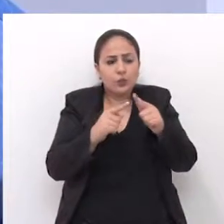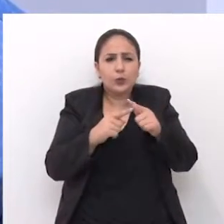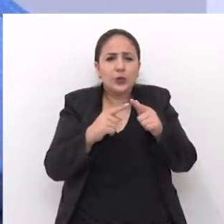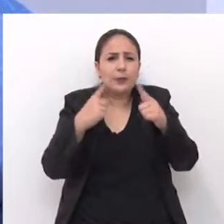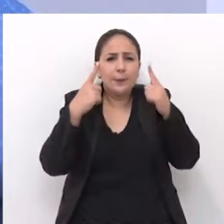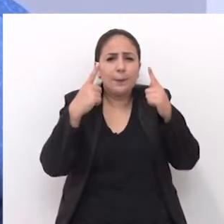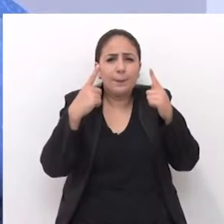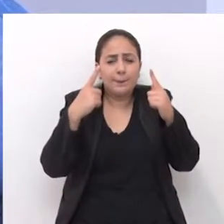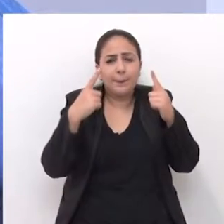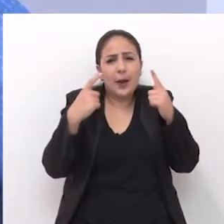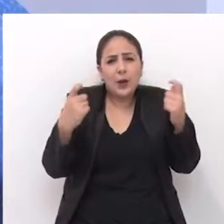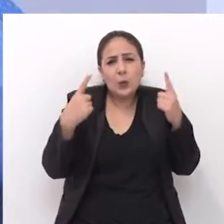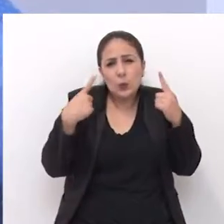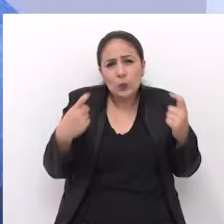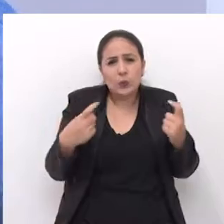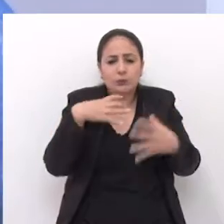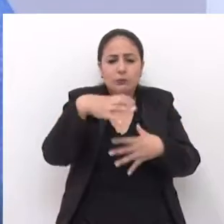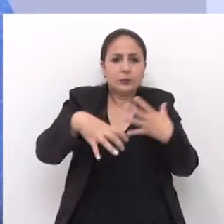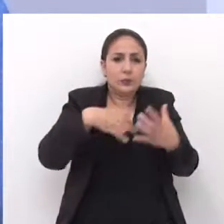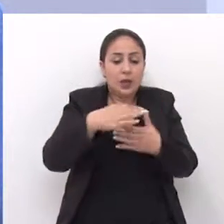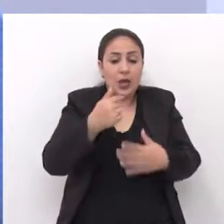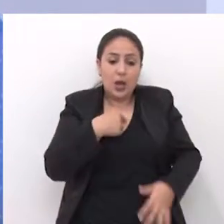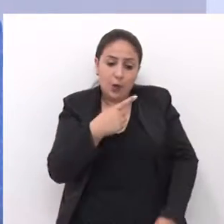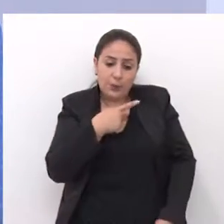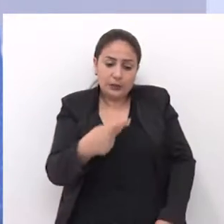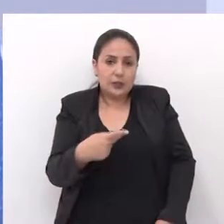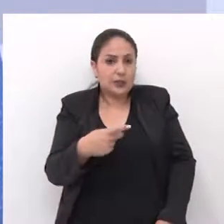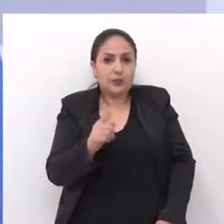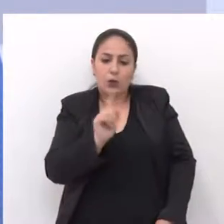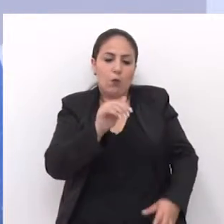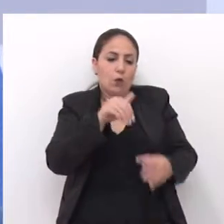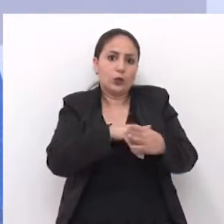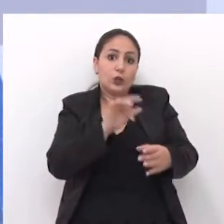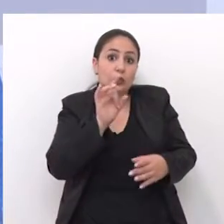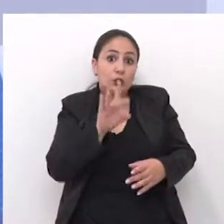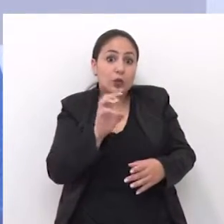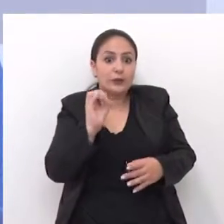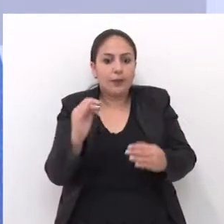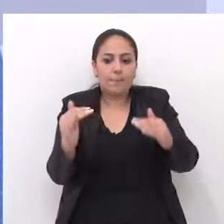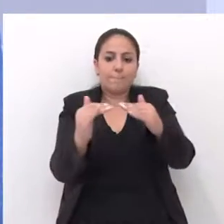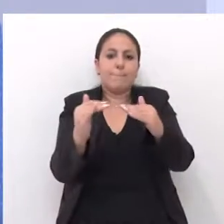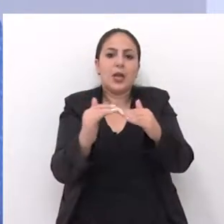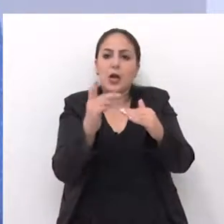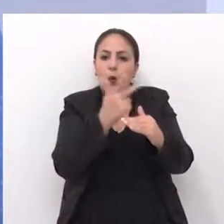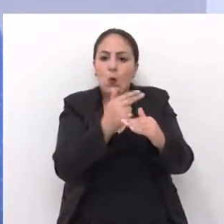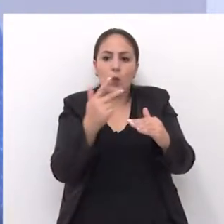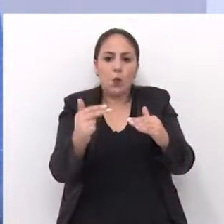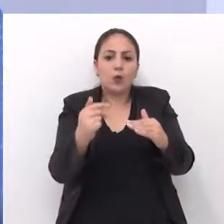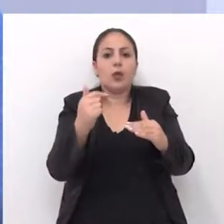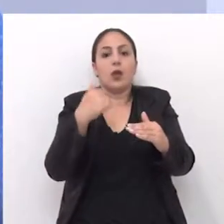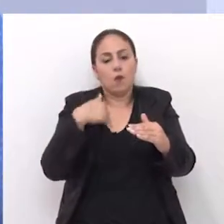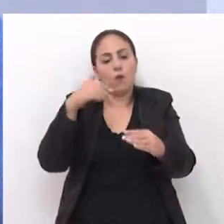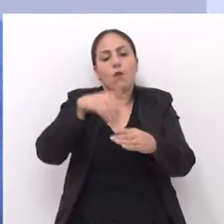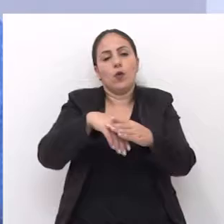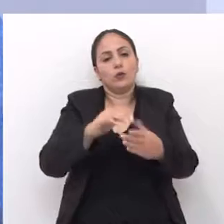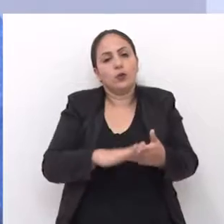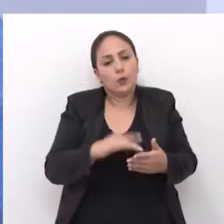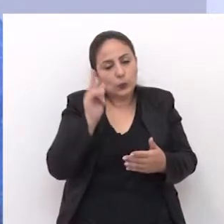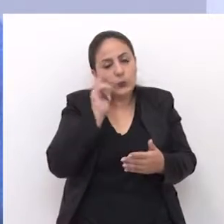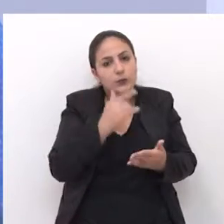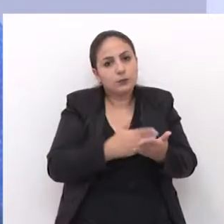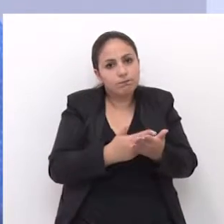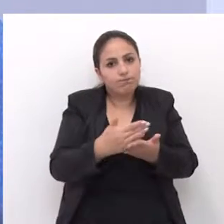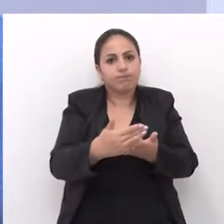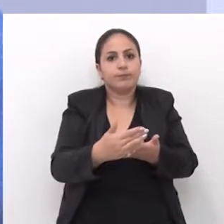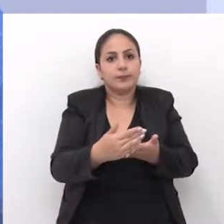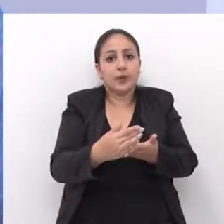tipo de tumulto. Mas eu, como presidente, não votaria, só voto se empatasse, se fosse empate, né, para desempatar. conseguir